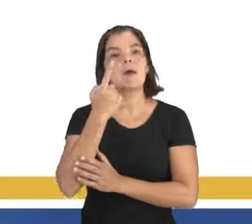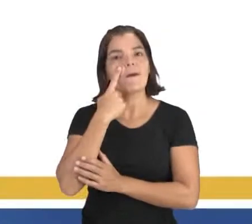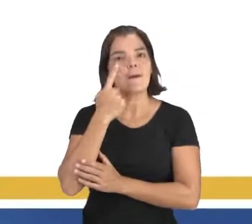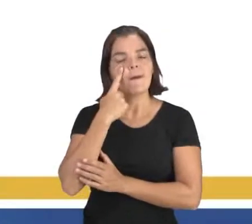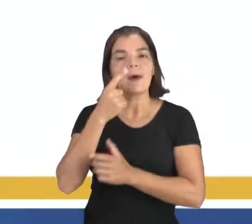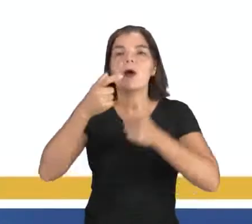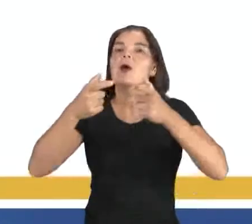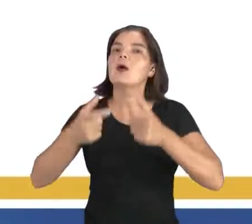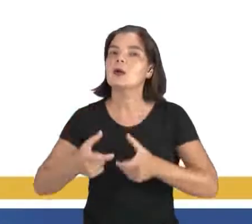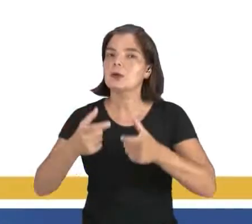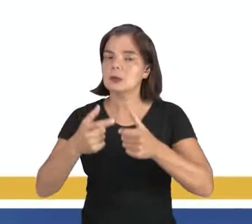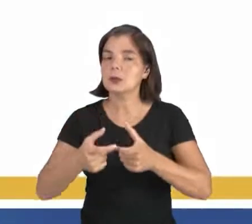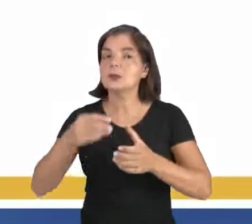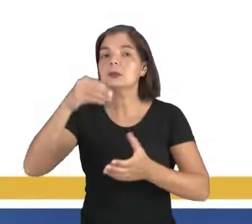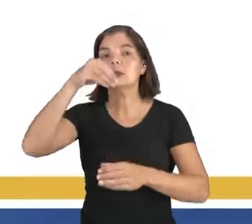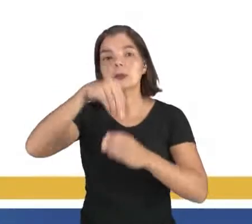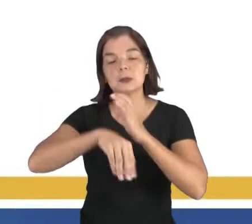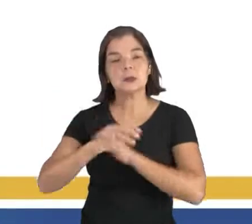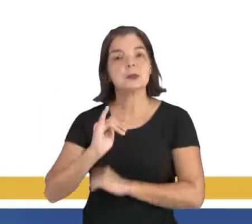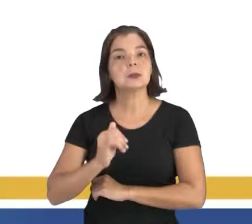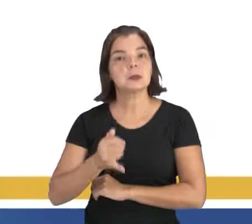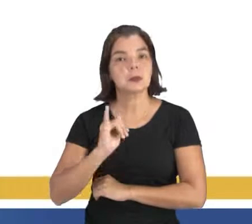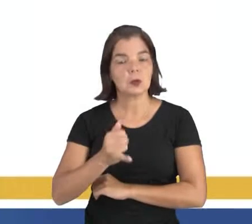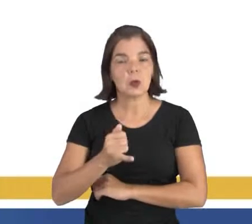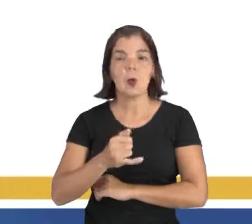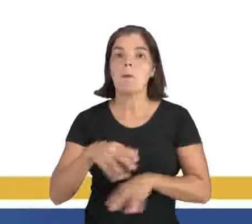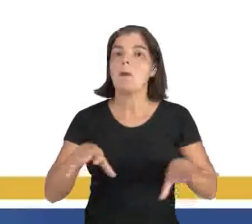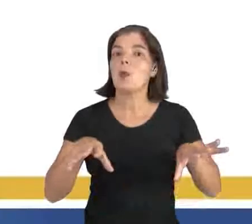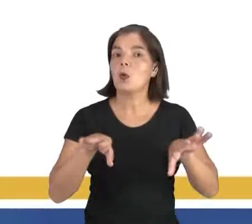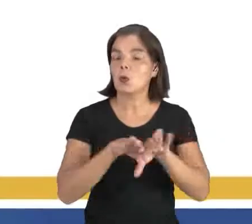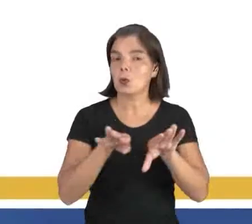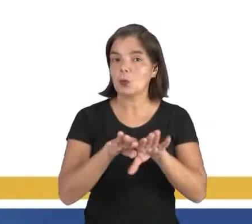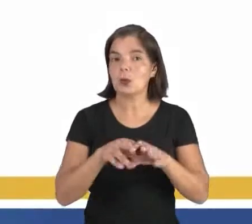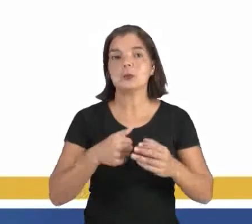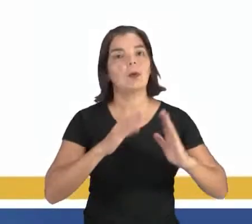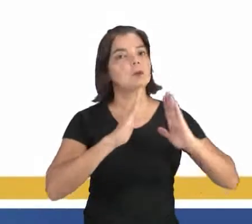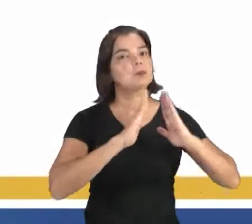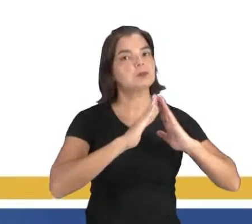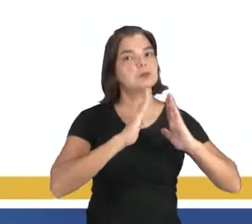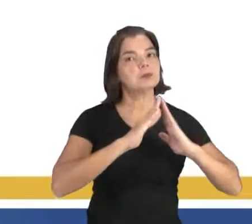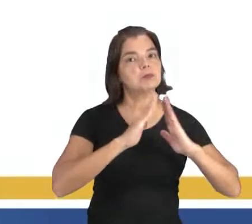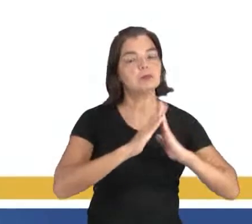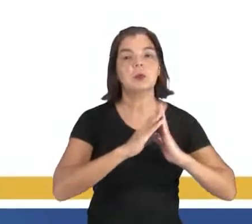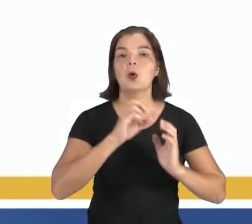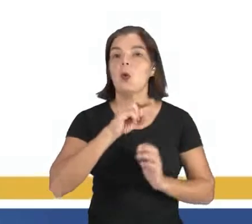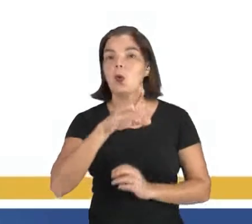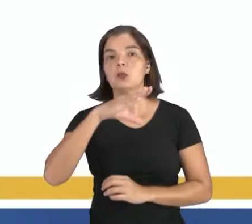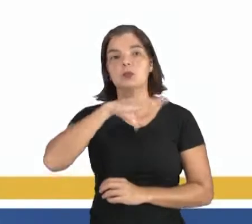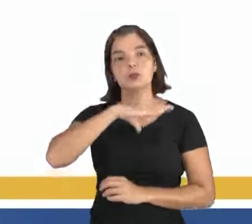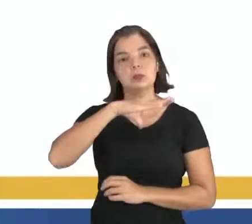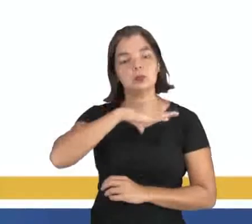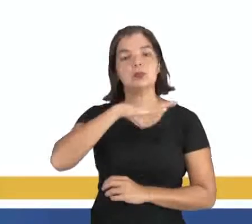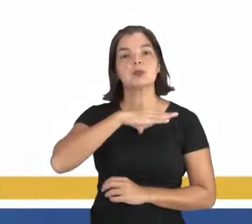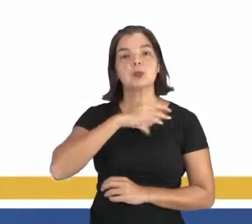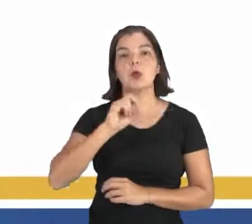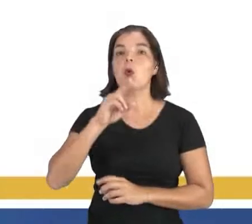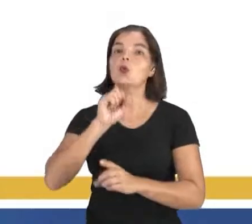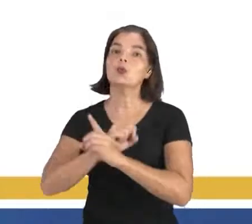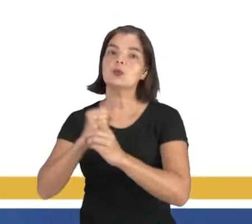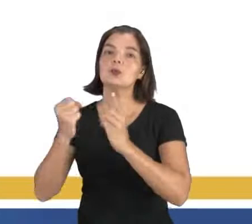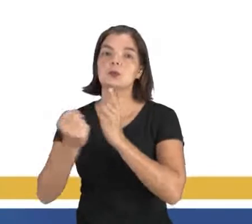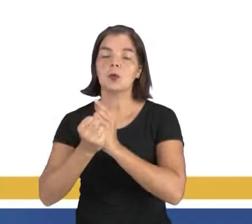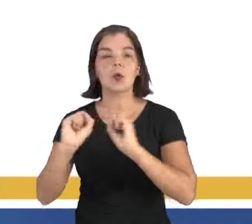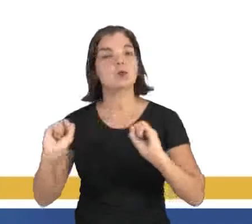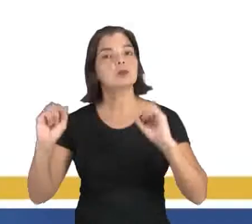Este espaço na narrativa pode ser um ambiente físico, como uma casa, uma cidade ou um ambiente social, como